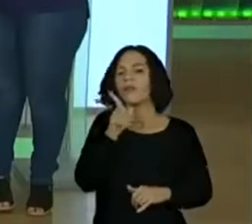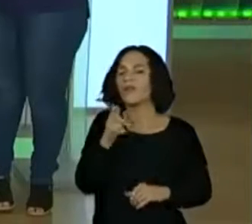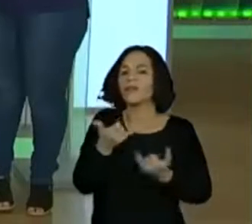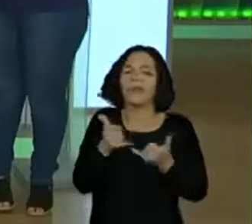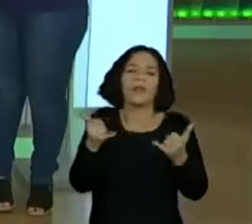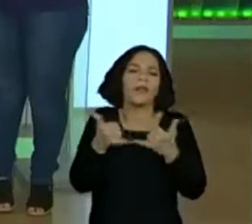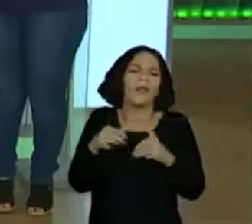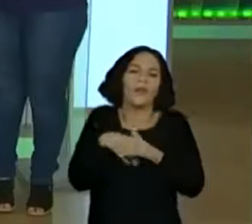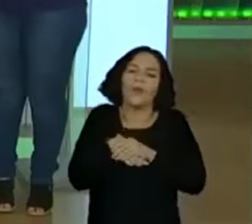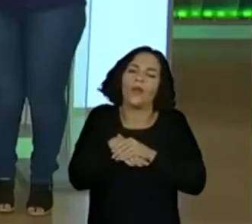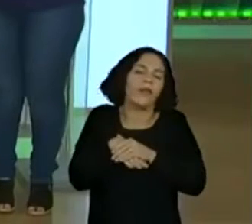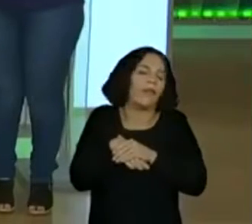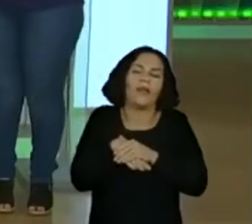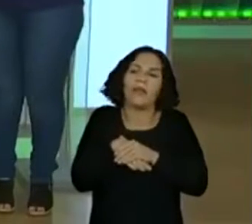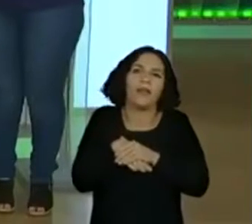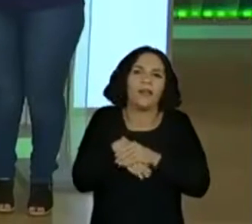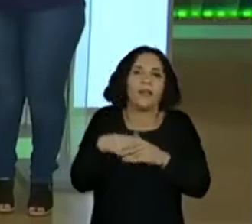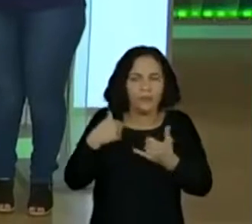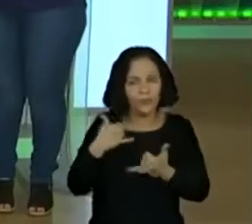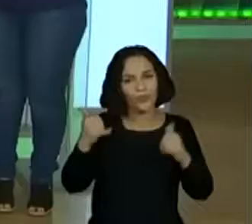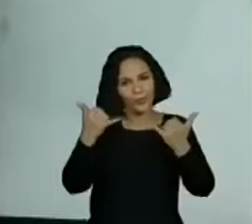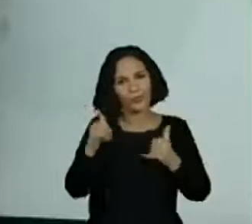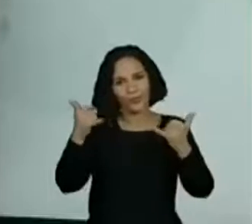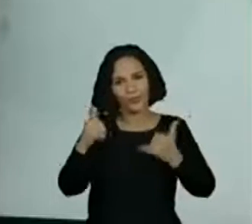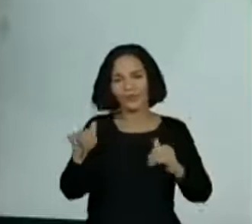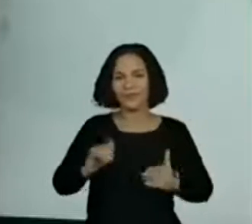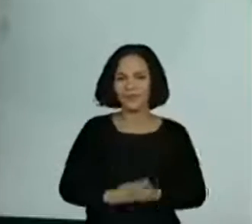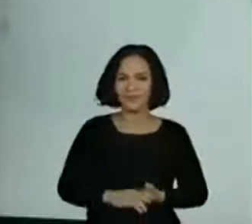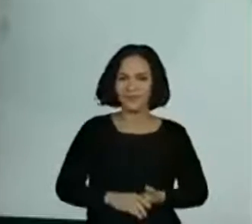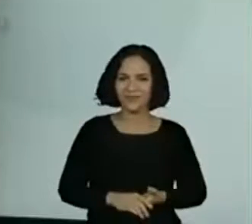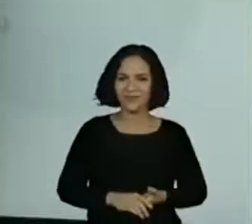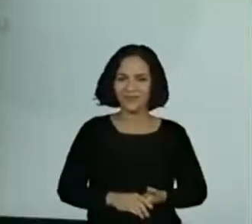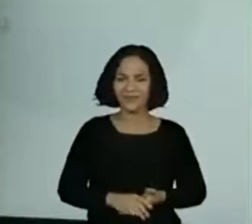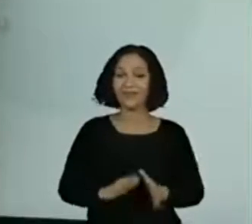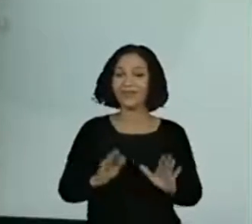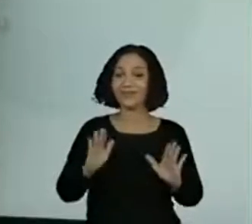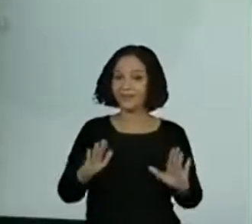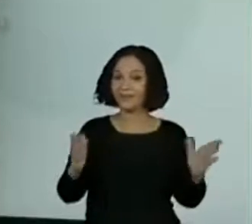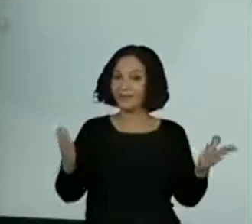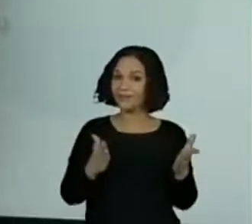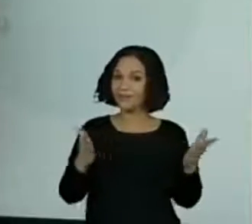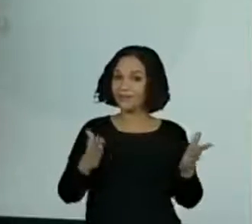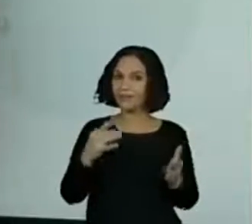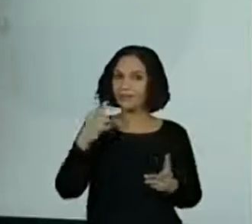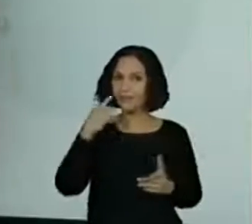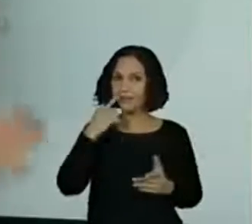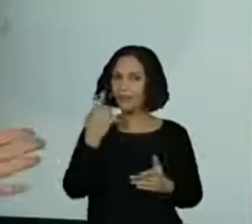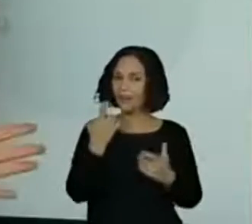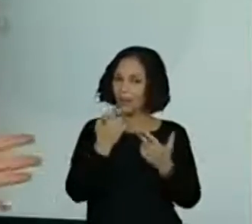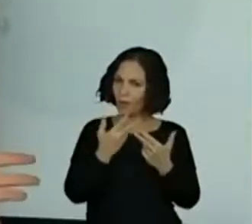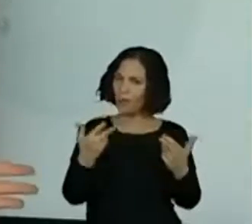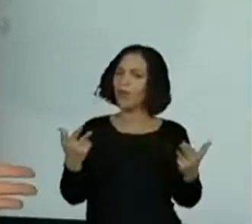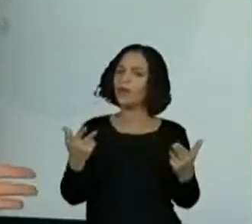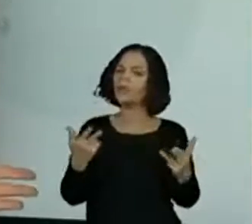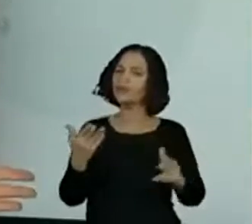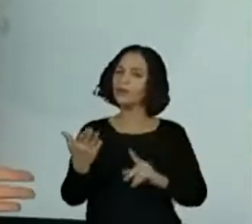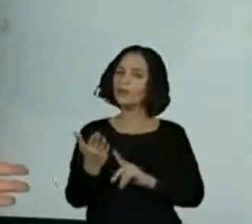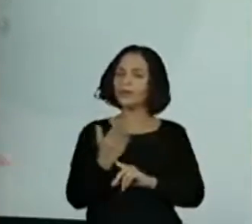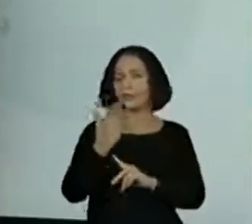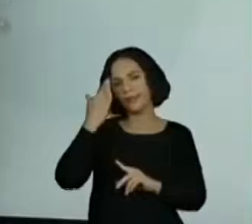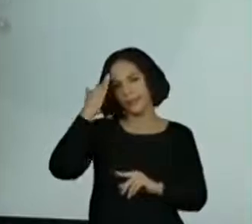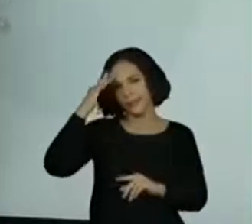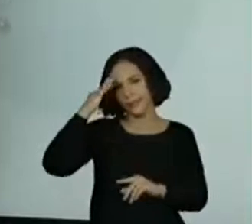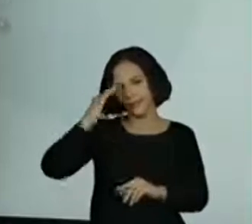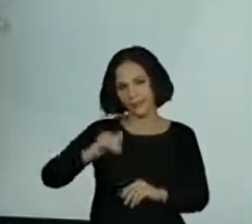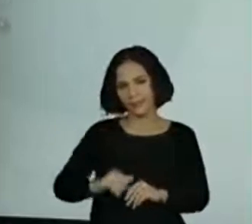energia. Ah, então tá. Não estou. Agora, a professora Kelly vai chamar a atenção para uma coisa que vai ajudar a gente a